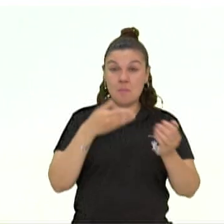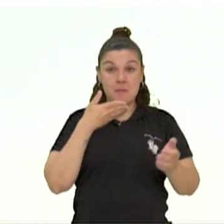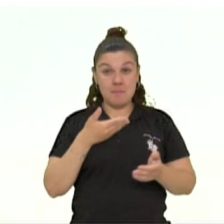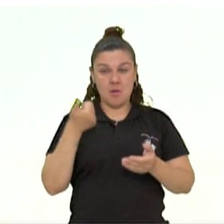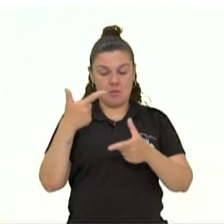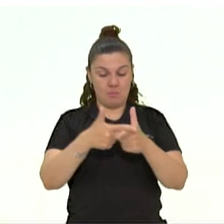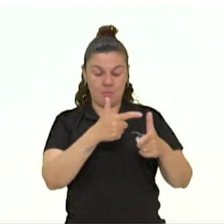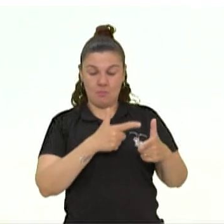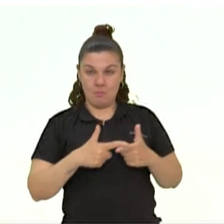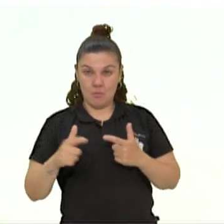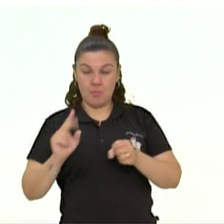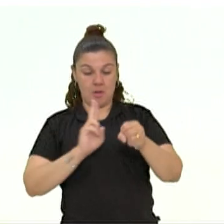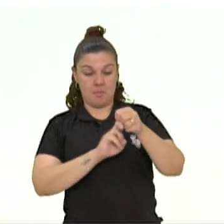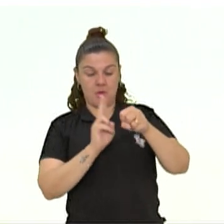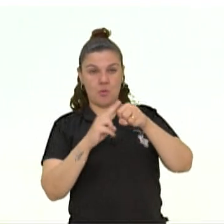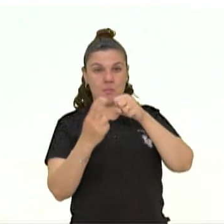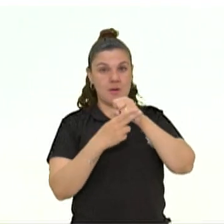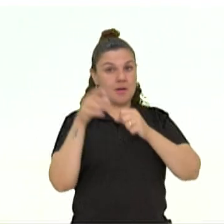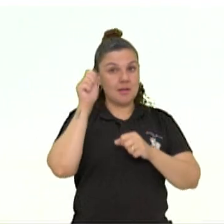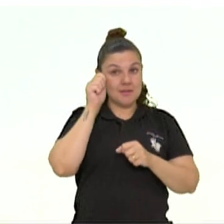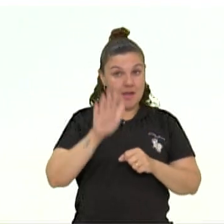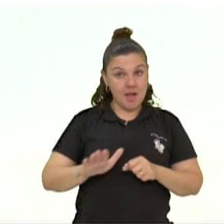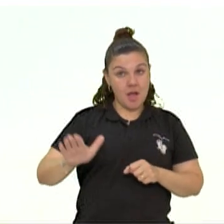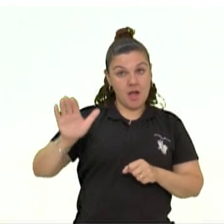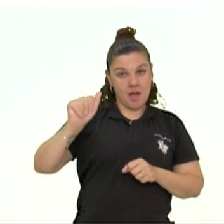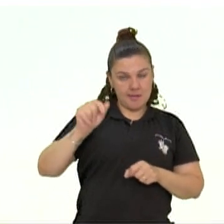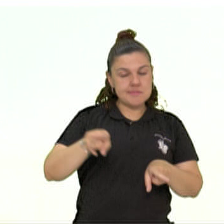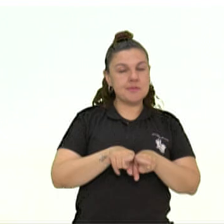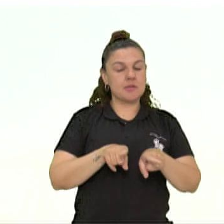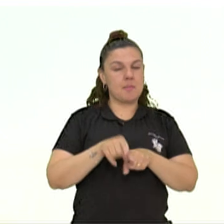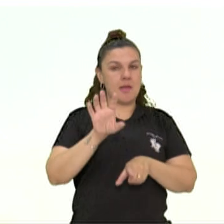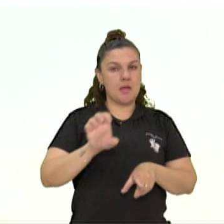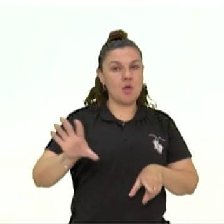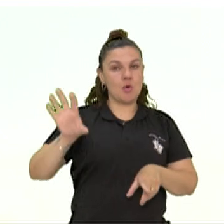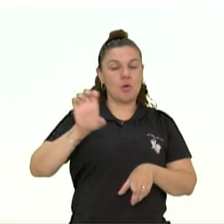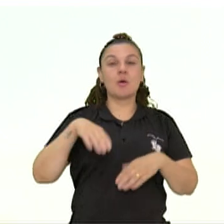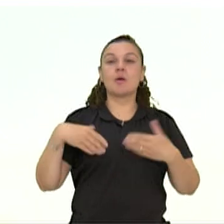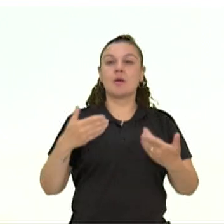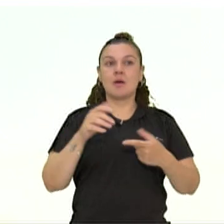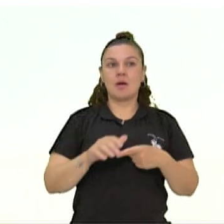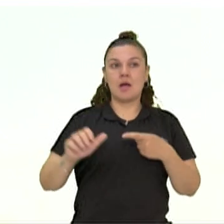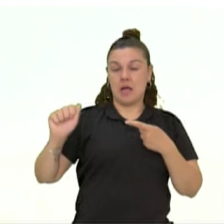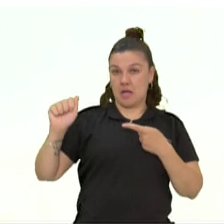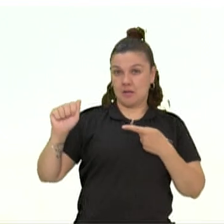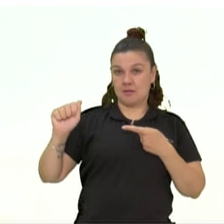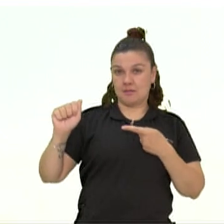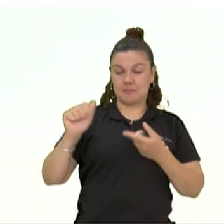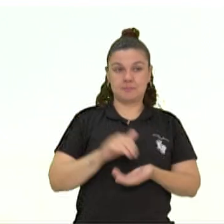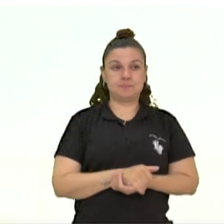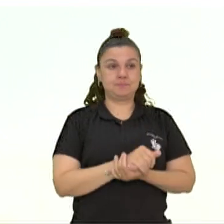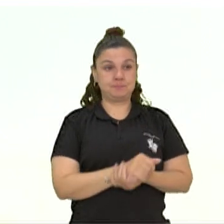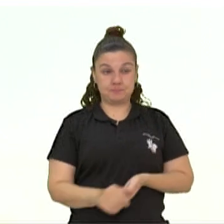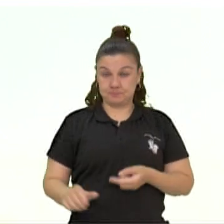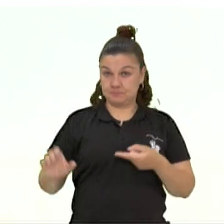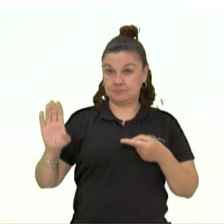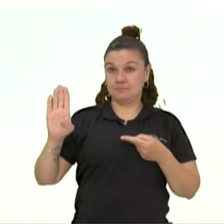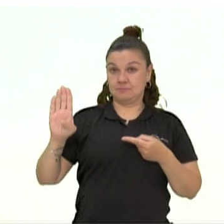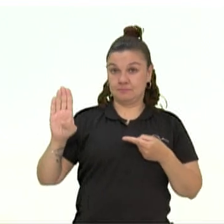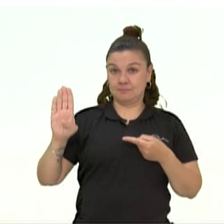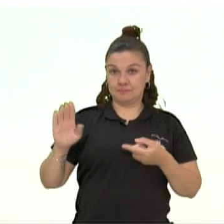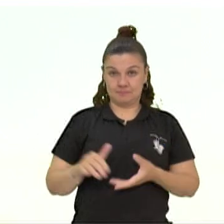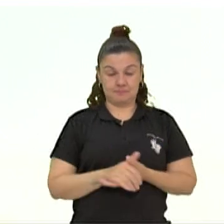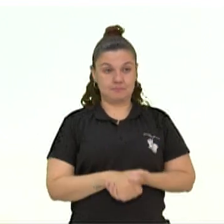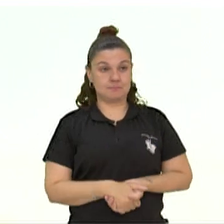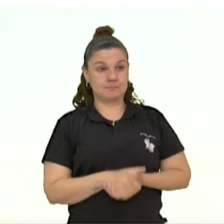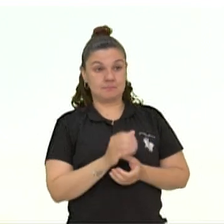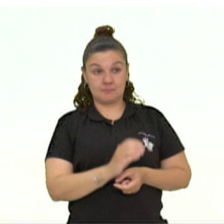os problemas urbanos na Ásia, assim como na Europa, seriam as cidades satélite, letra A, cidades